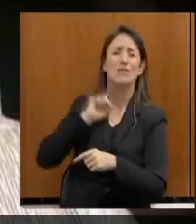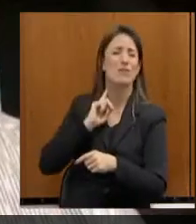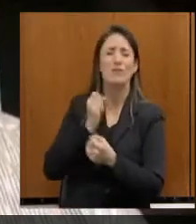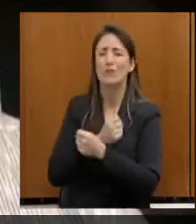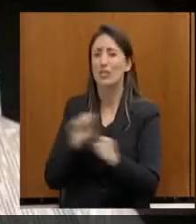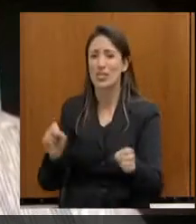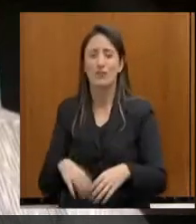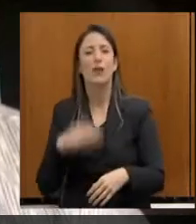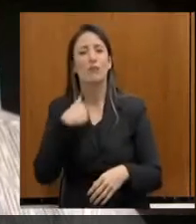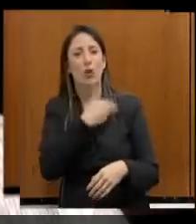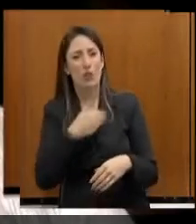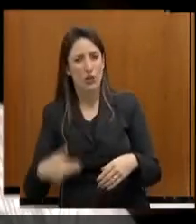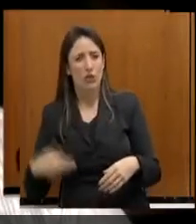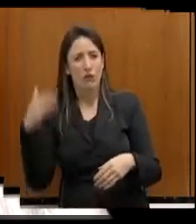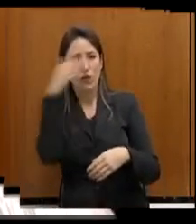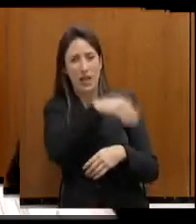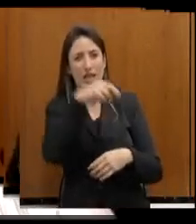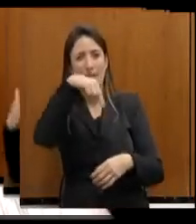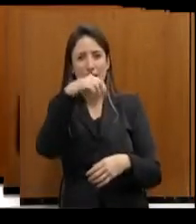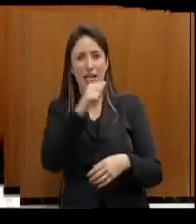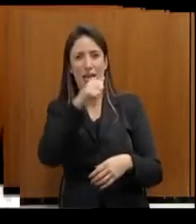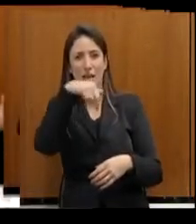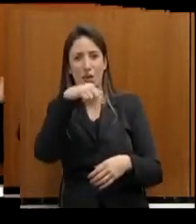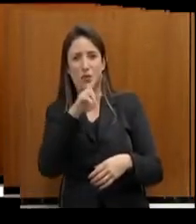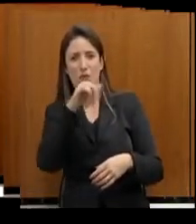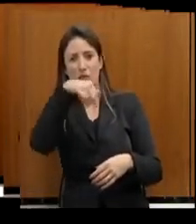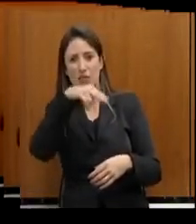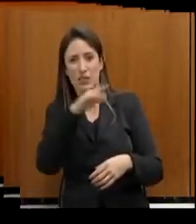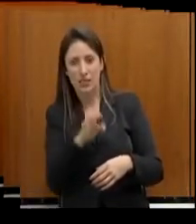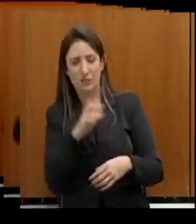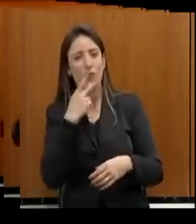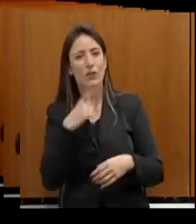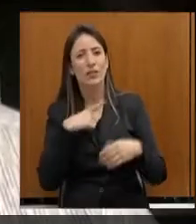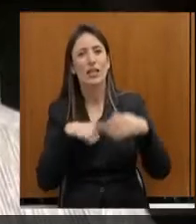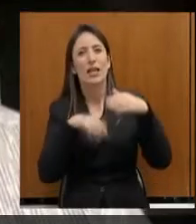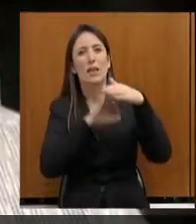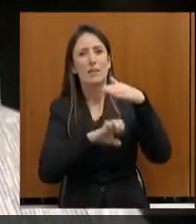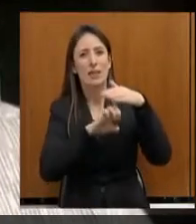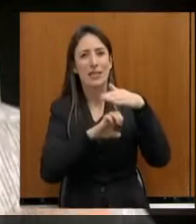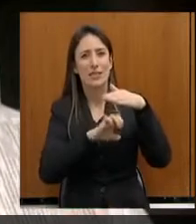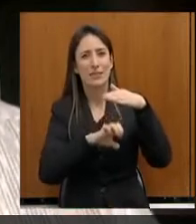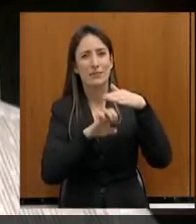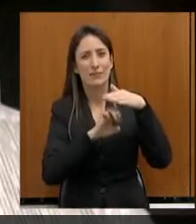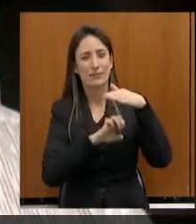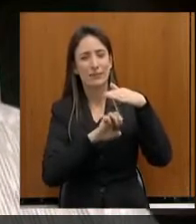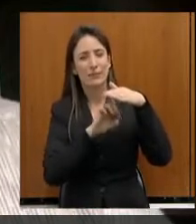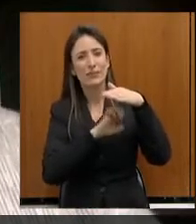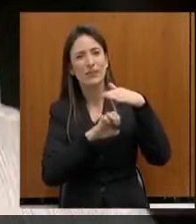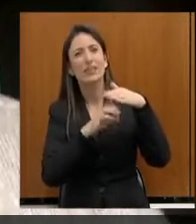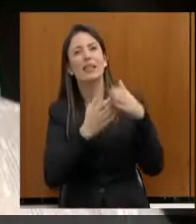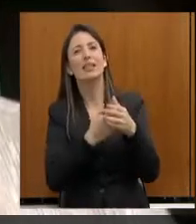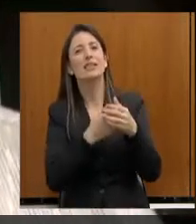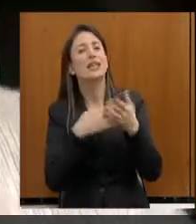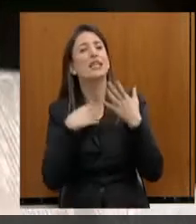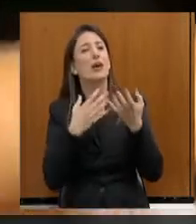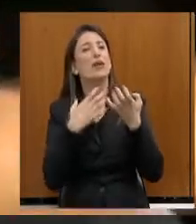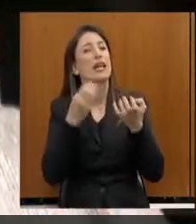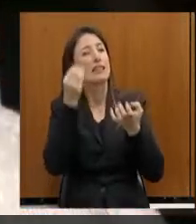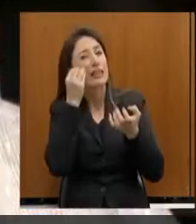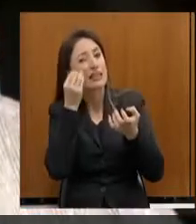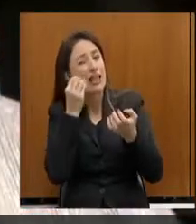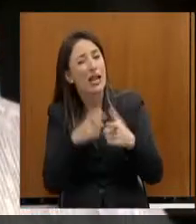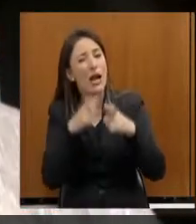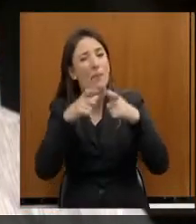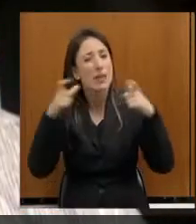uma empresa lá a Frisa que mata a sede e eu tenho um prazer boas por dia que é o criar mas